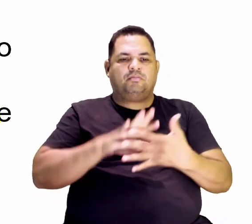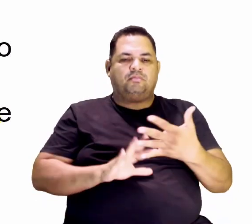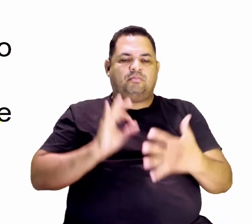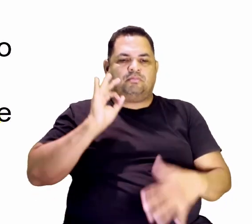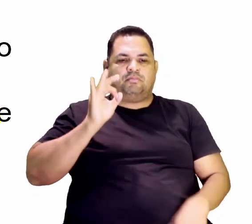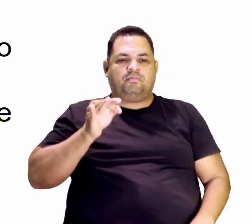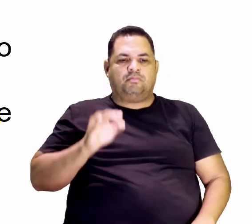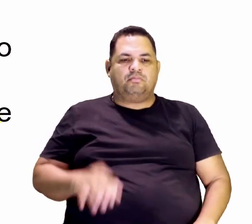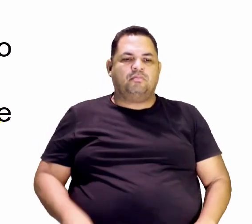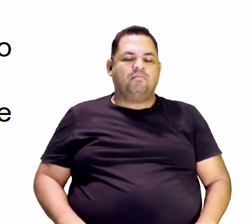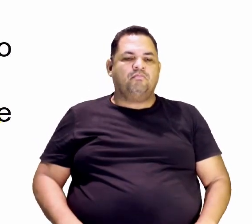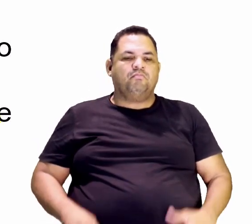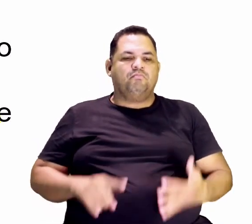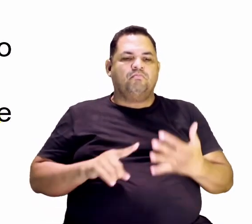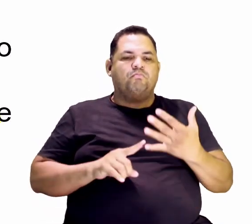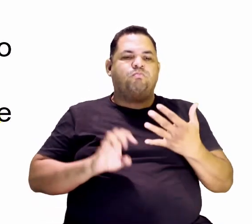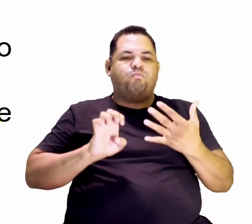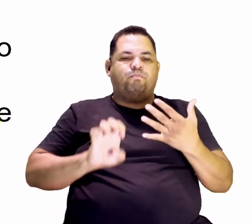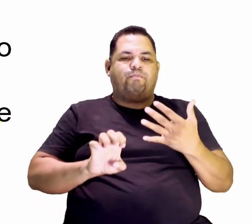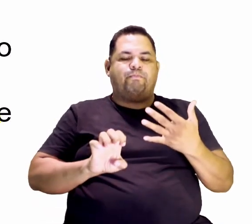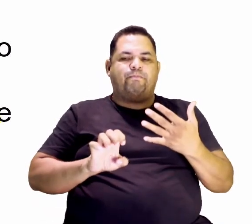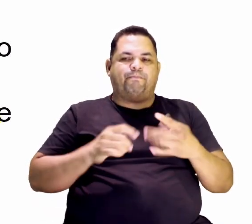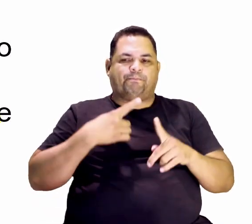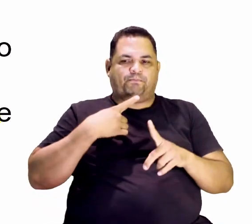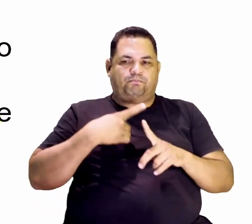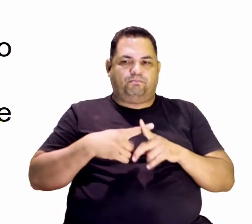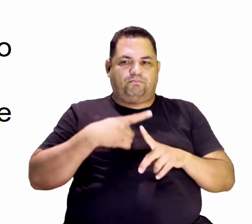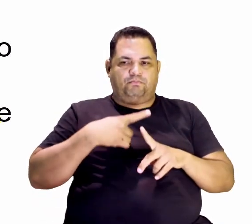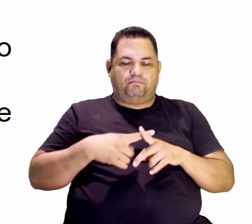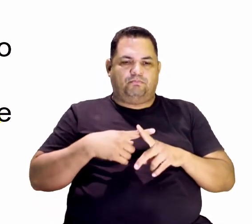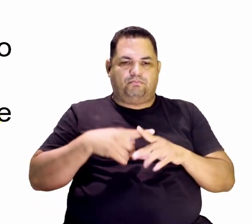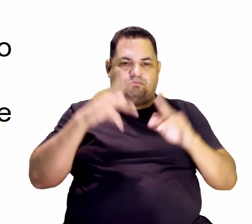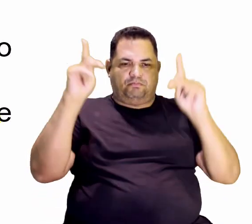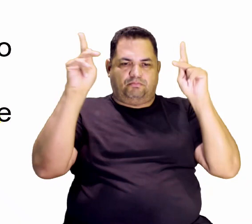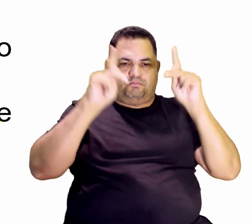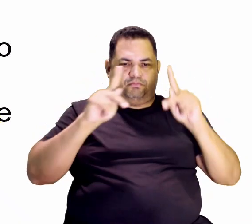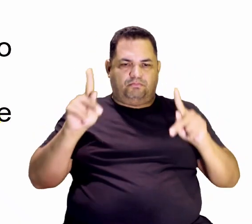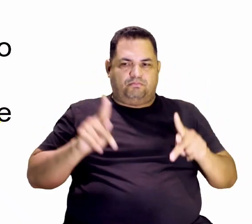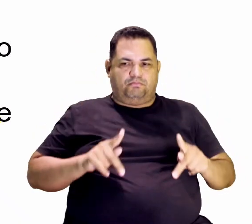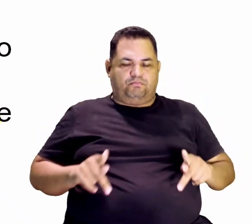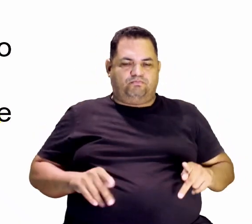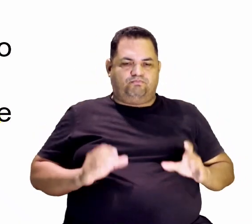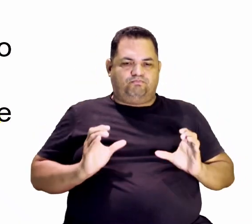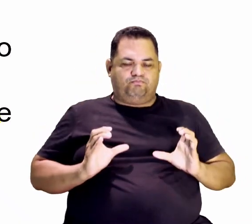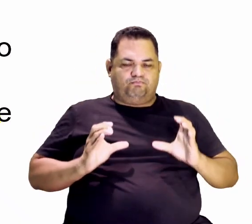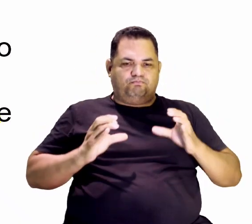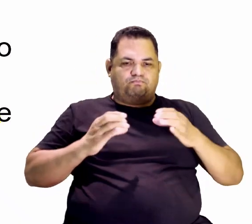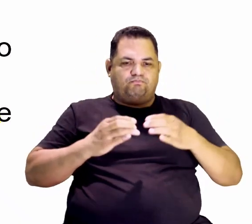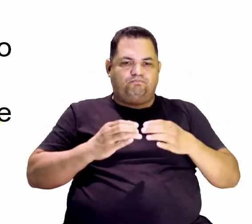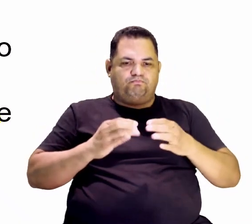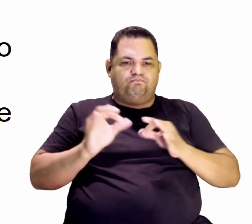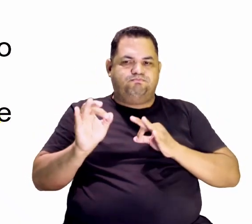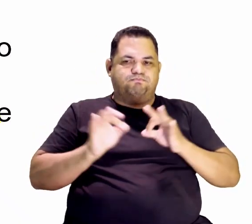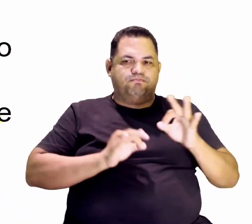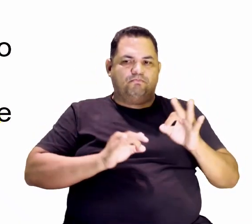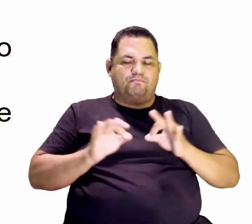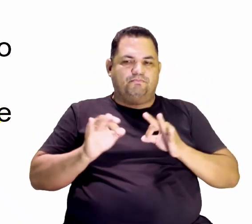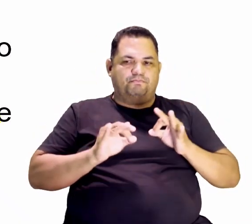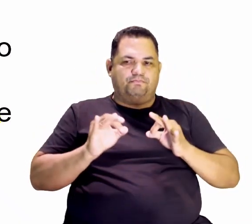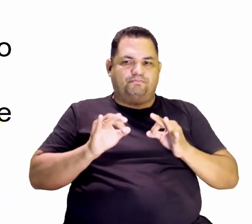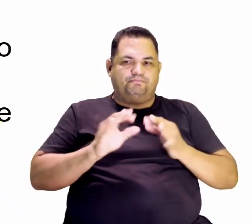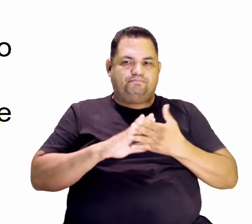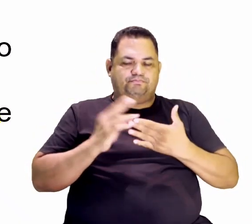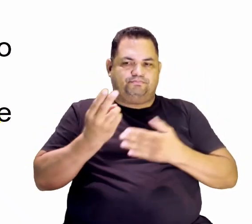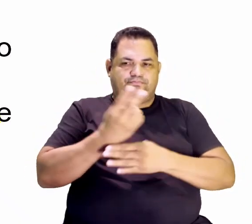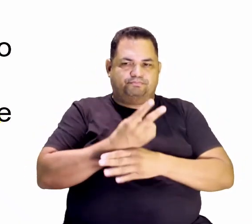é a letra E. Por quê, prof? Pacifismo, a gente está falando de um grupo que é organizado e busca